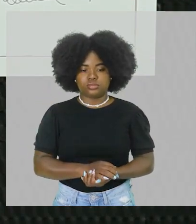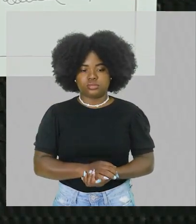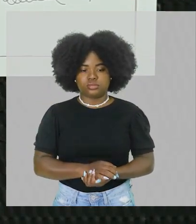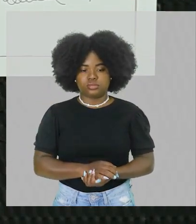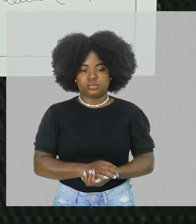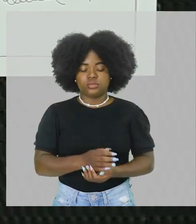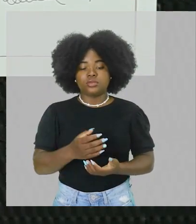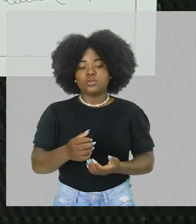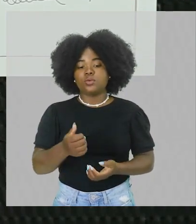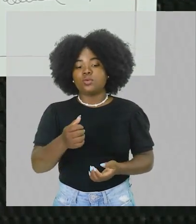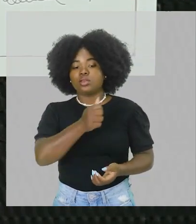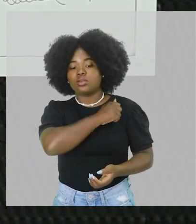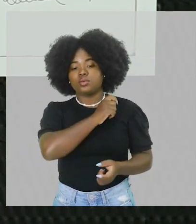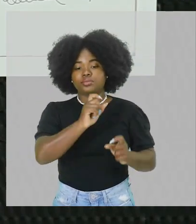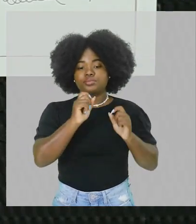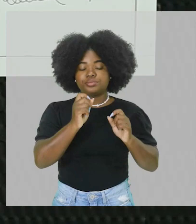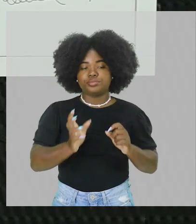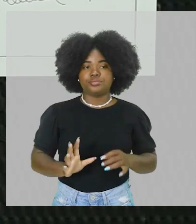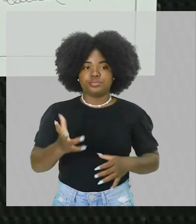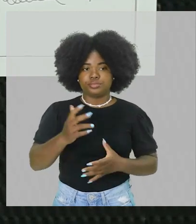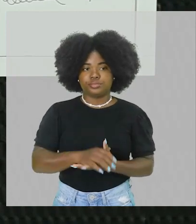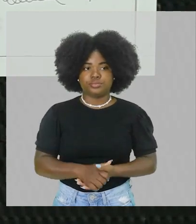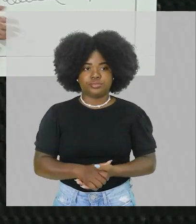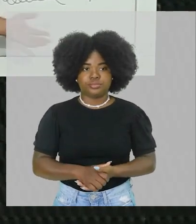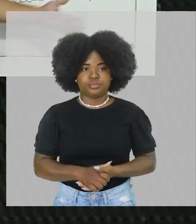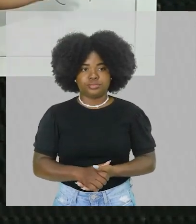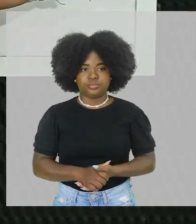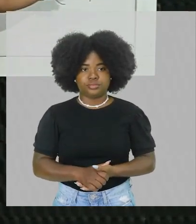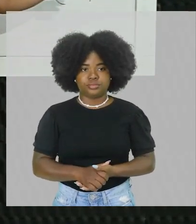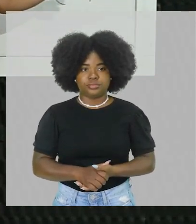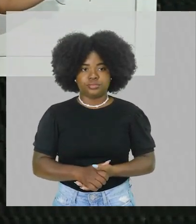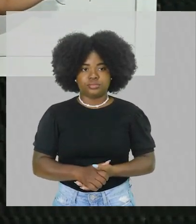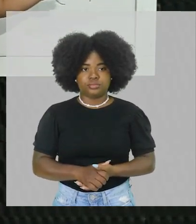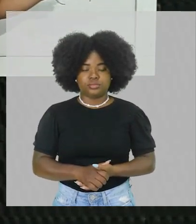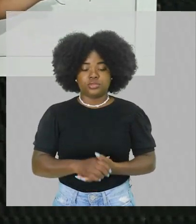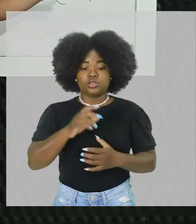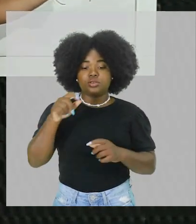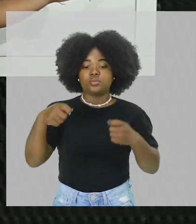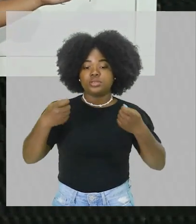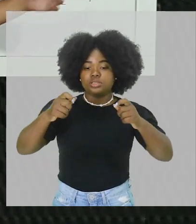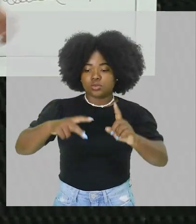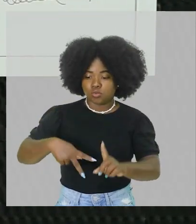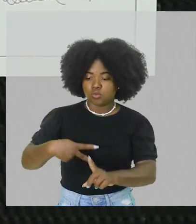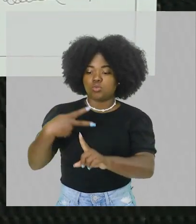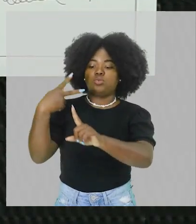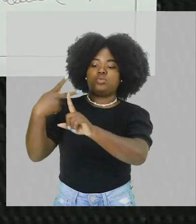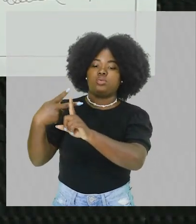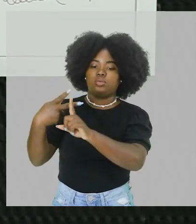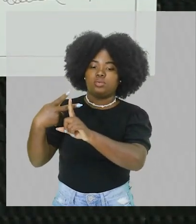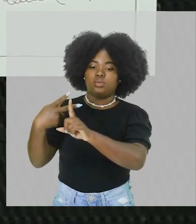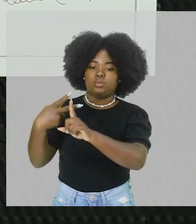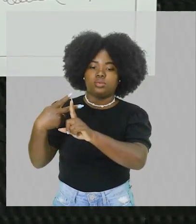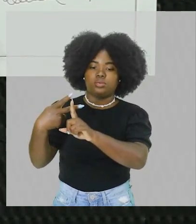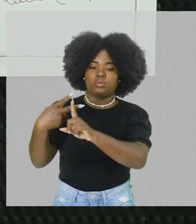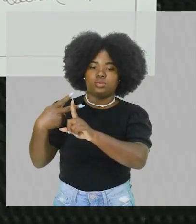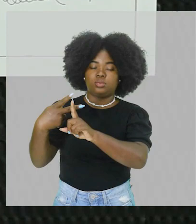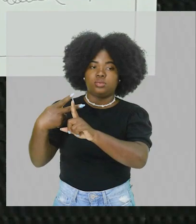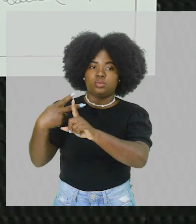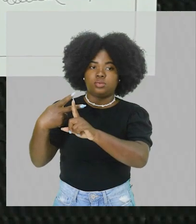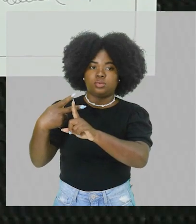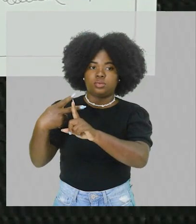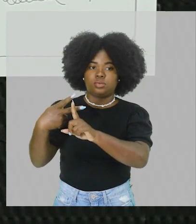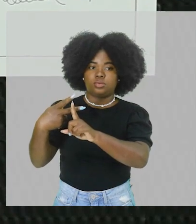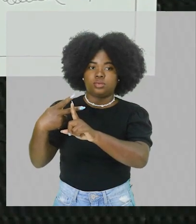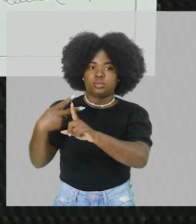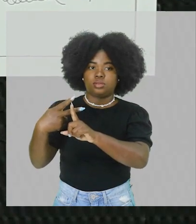é que o estudante deve fazer? Então eu tenho que dobrar a tensão. Eu tenho que gerar uma tensão maior no meu gerador. Mas eu tenho que